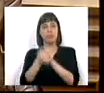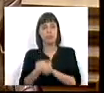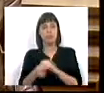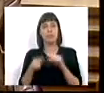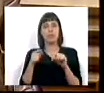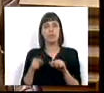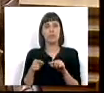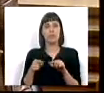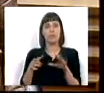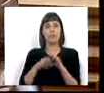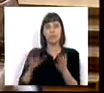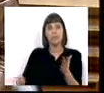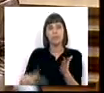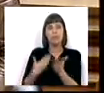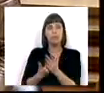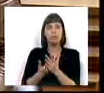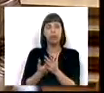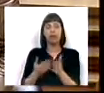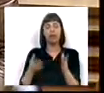apresentamos esta proposta